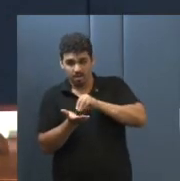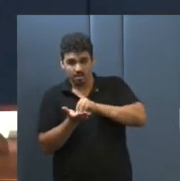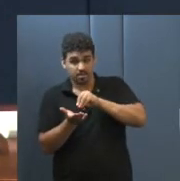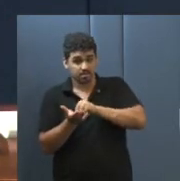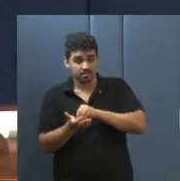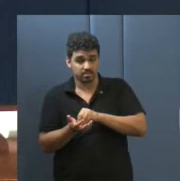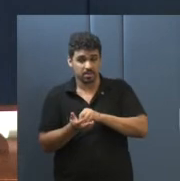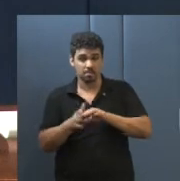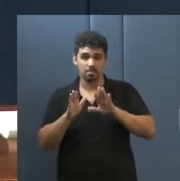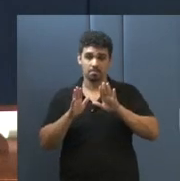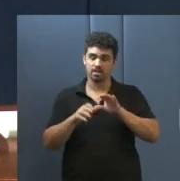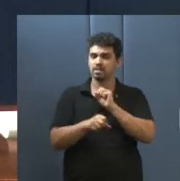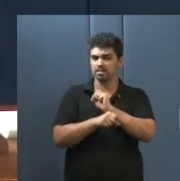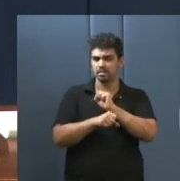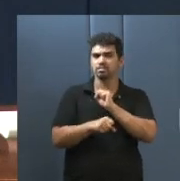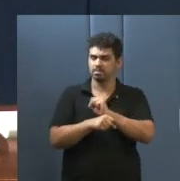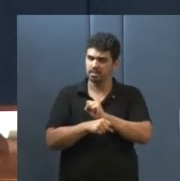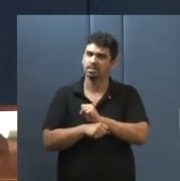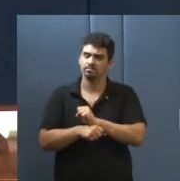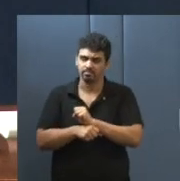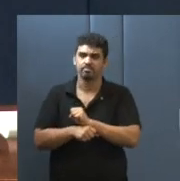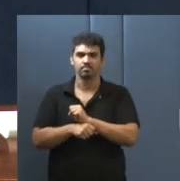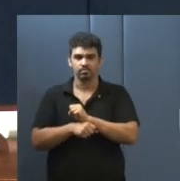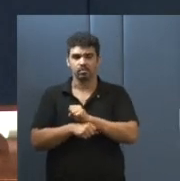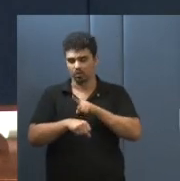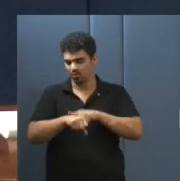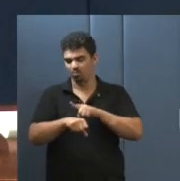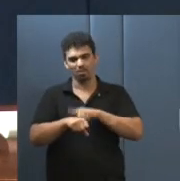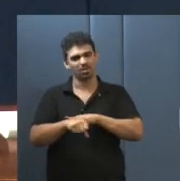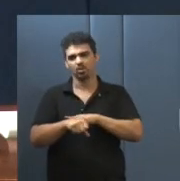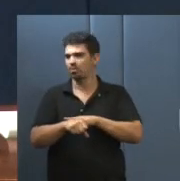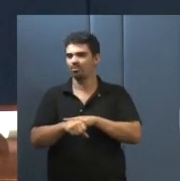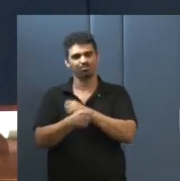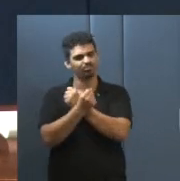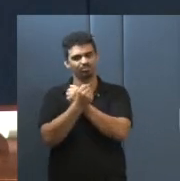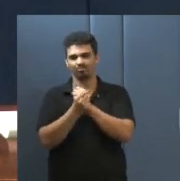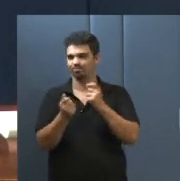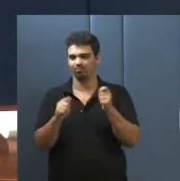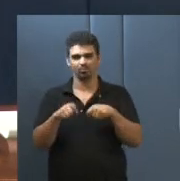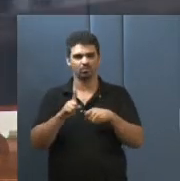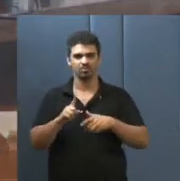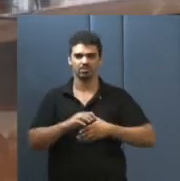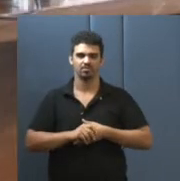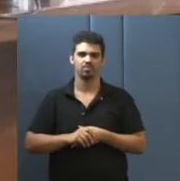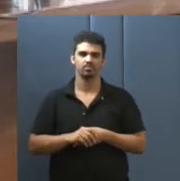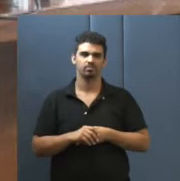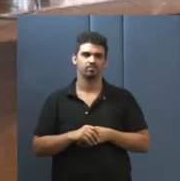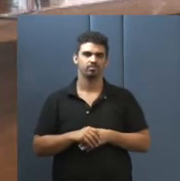mas há que se esperar a transição política. No momento atual, não é possível fazer nada com a Venezuela.